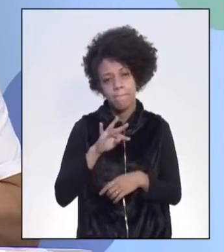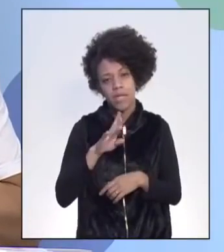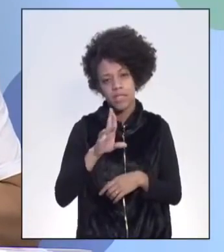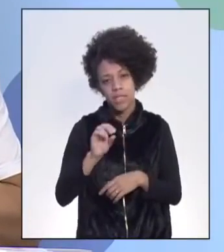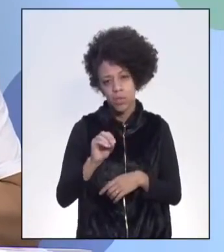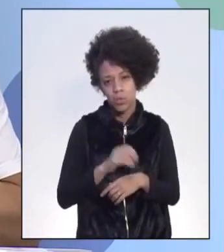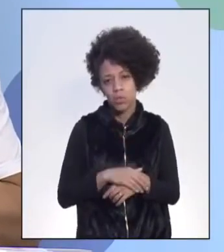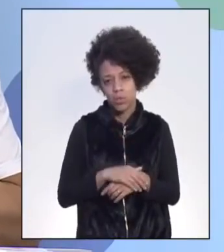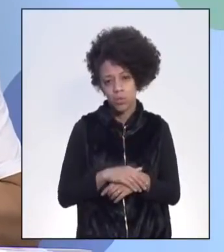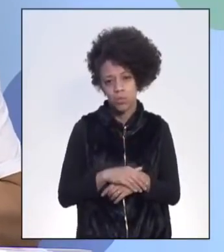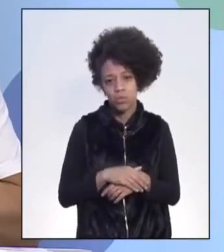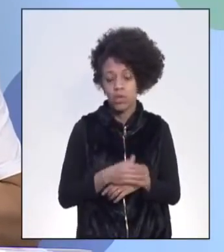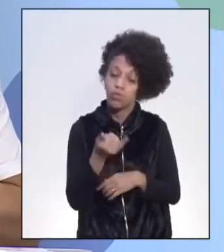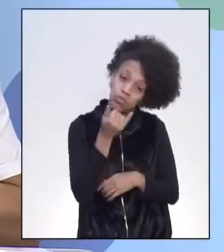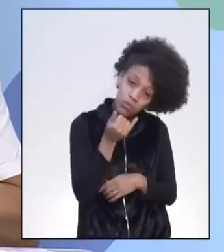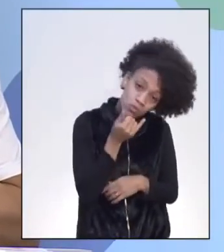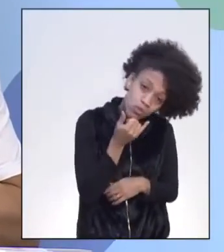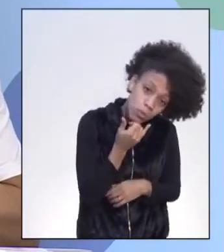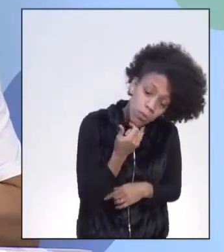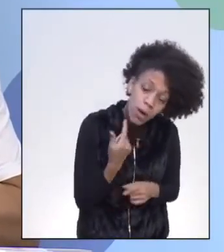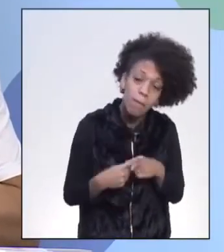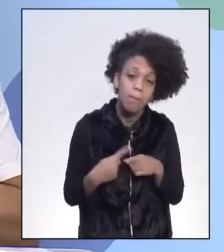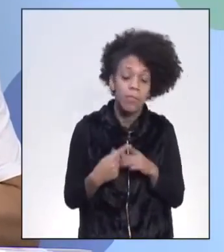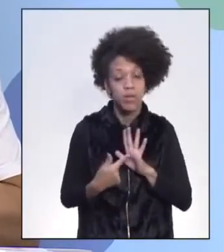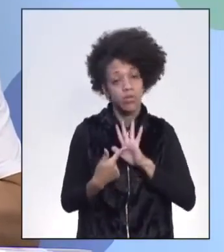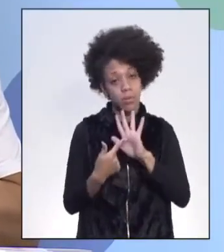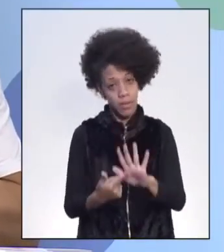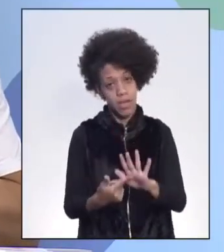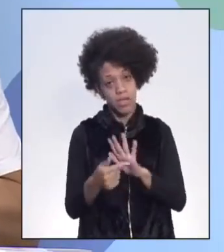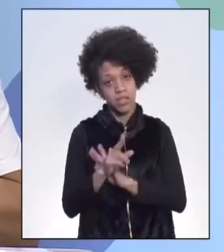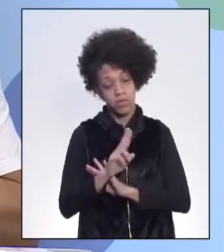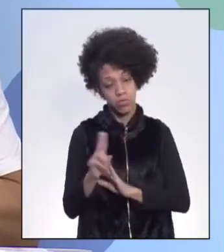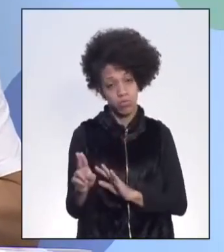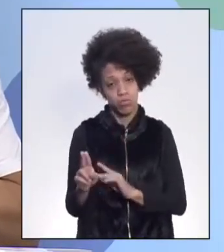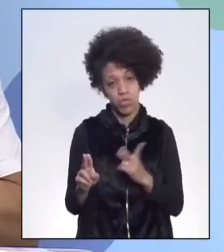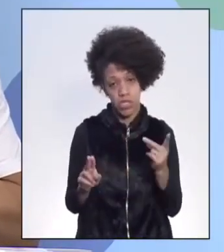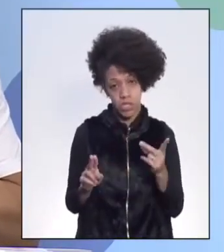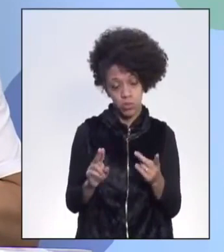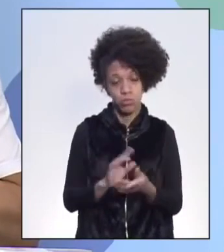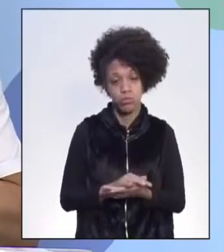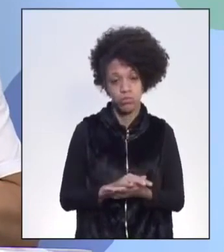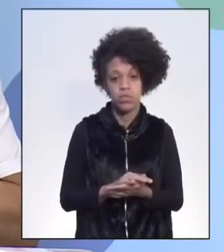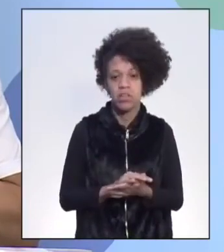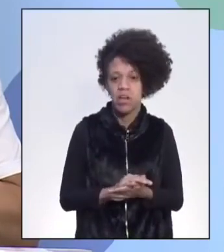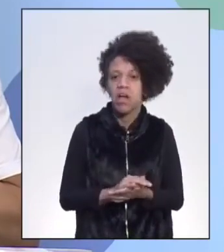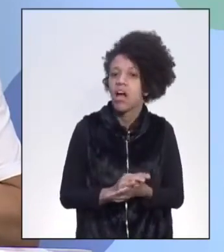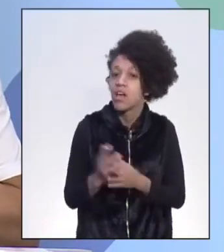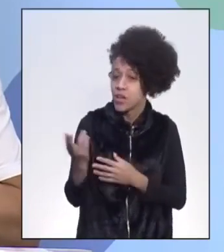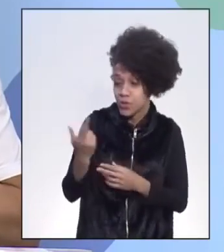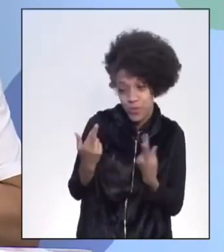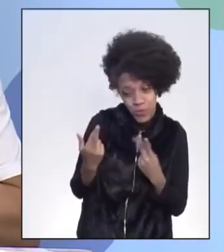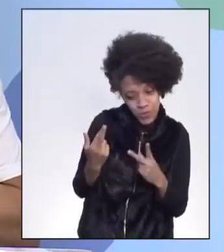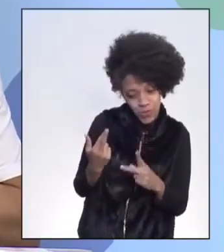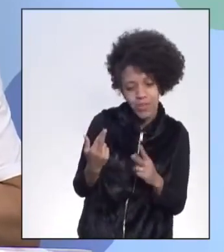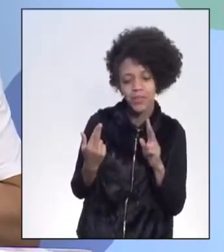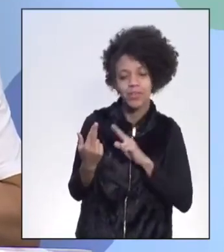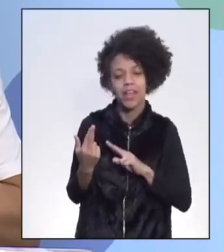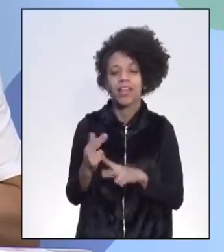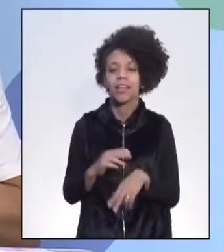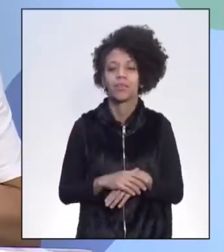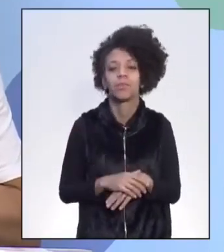que é Matheus Prates. Desculpa, porque aqui não aparece o sobrenome, tá, Matheus? mas é a sua resposta que eu estou lendo, tá?